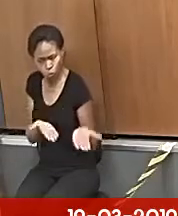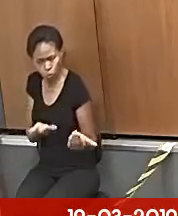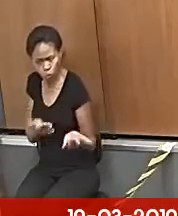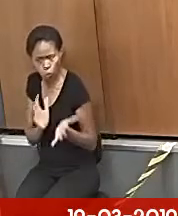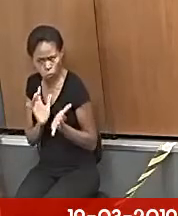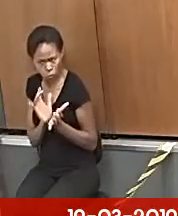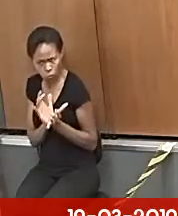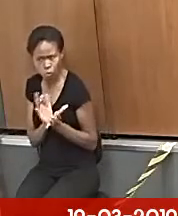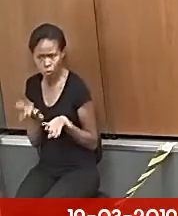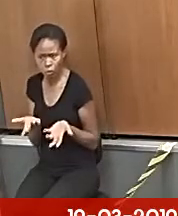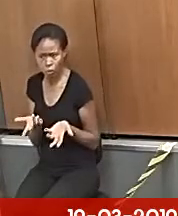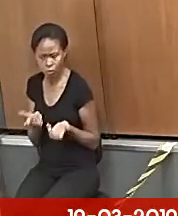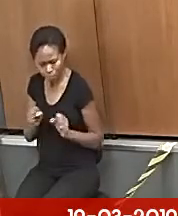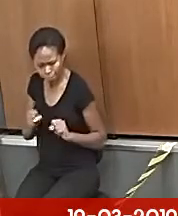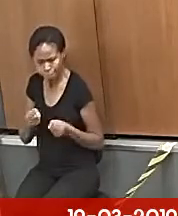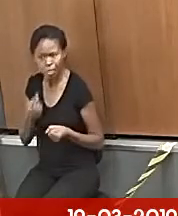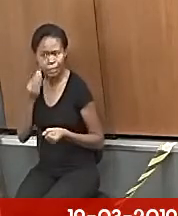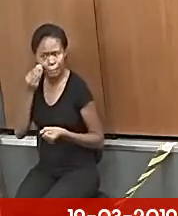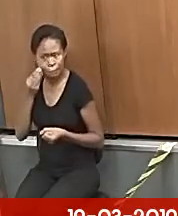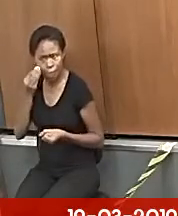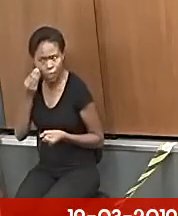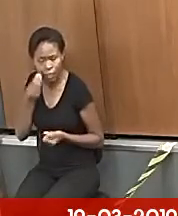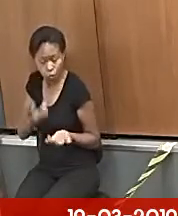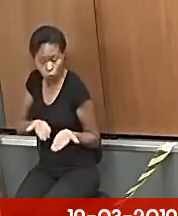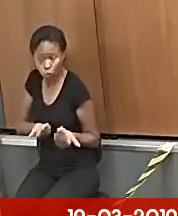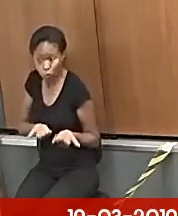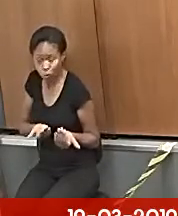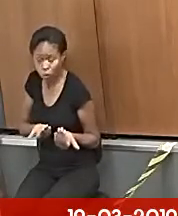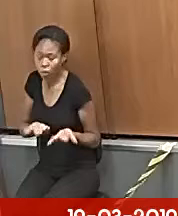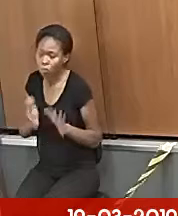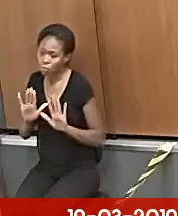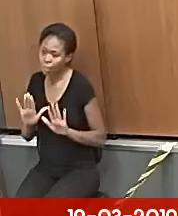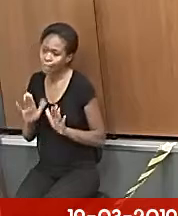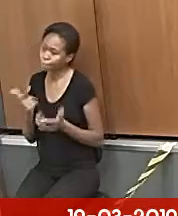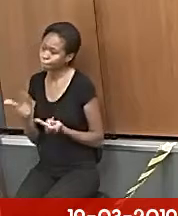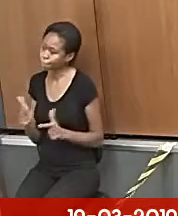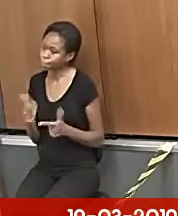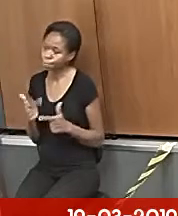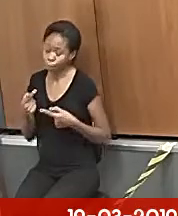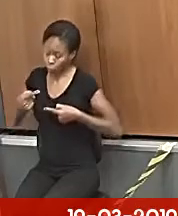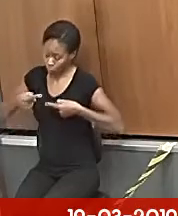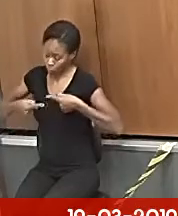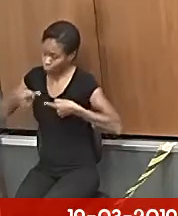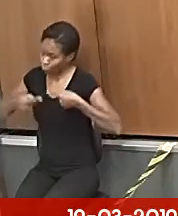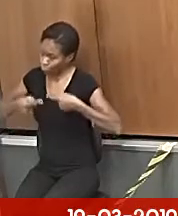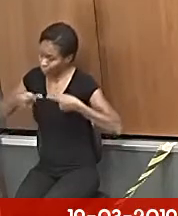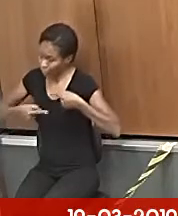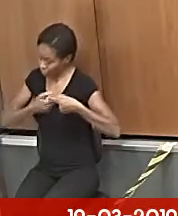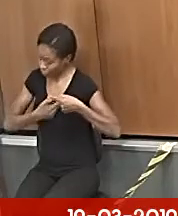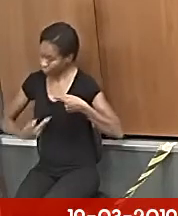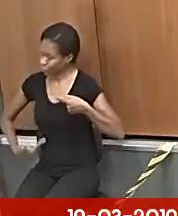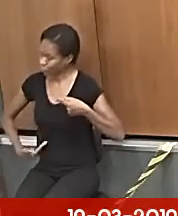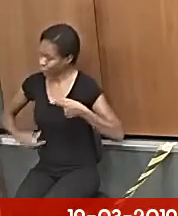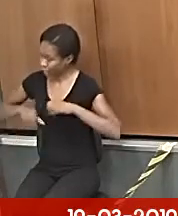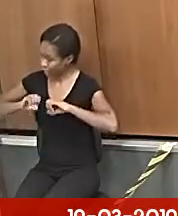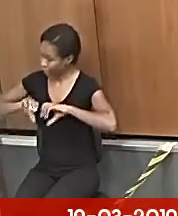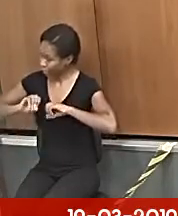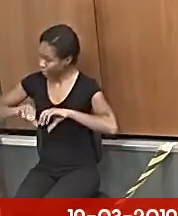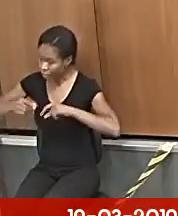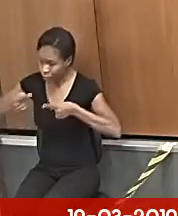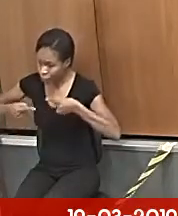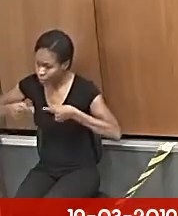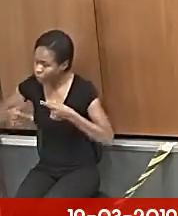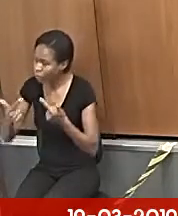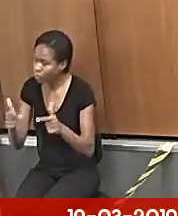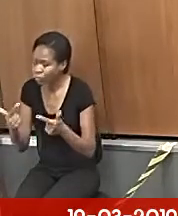são natural dessa faixa etária então que não tenha política pública de educação porque eu já deixei de ir pra escola essa minha